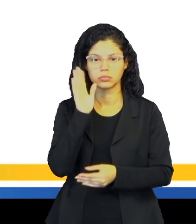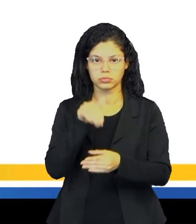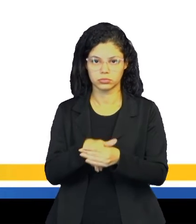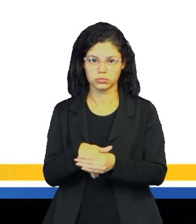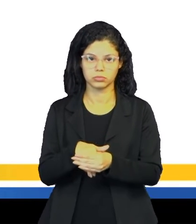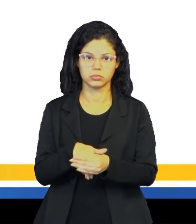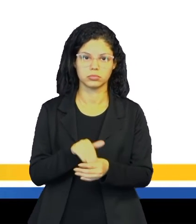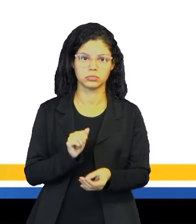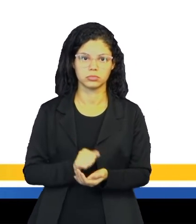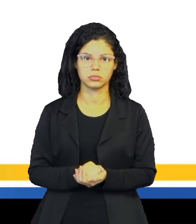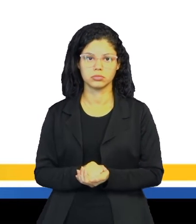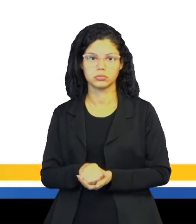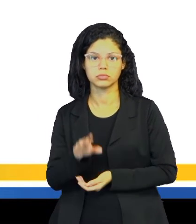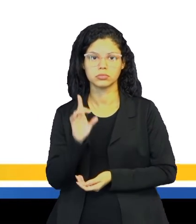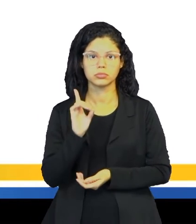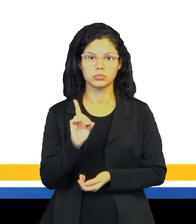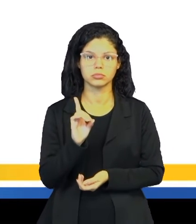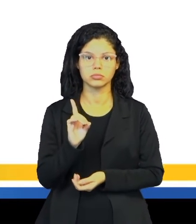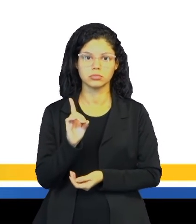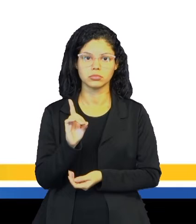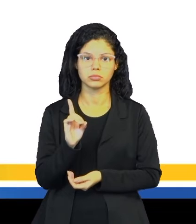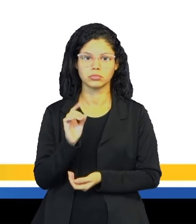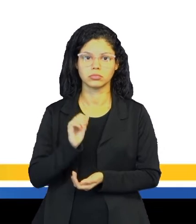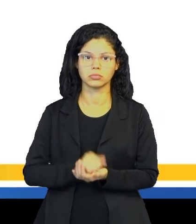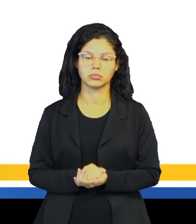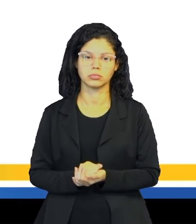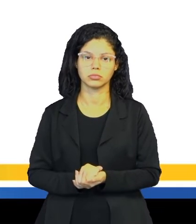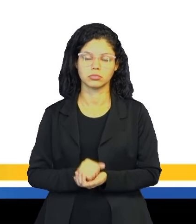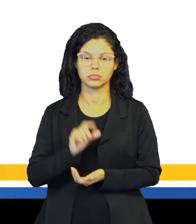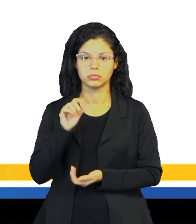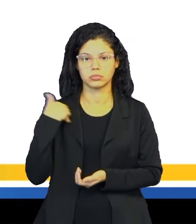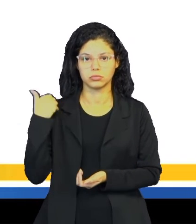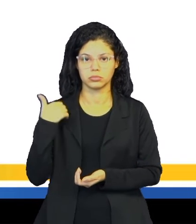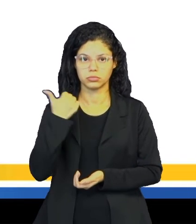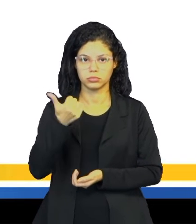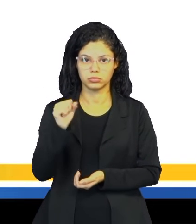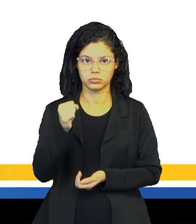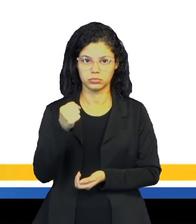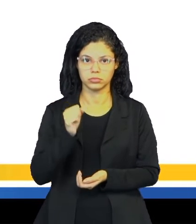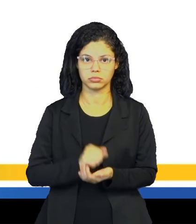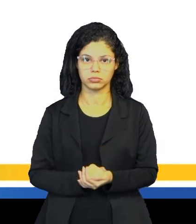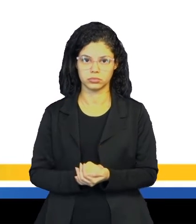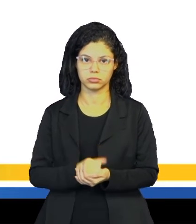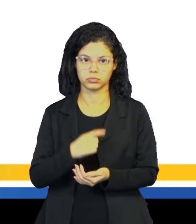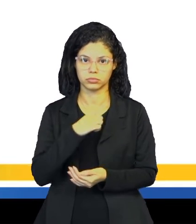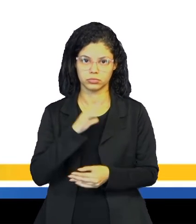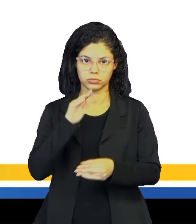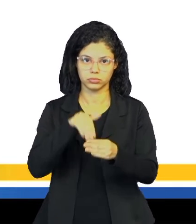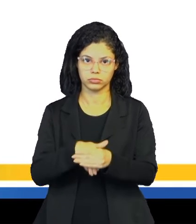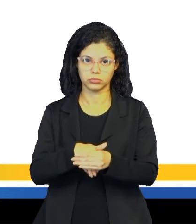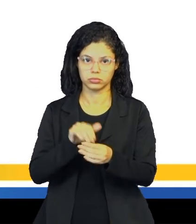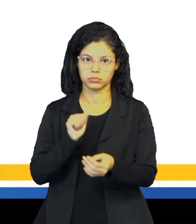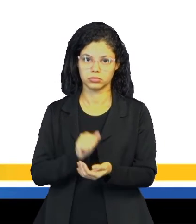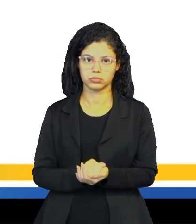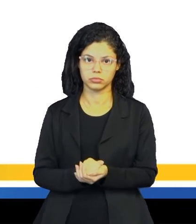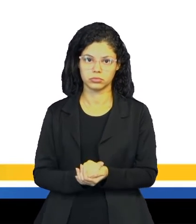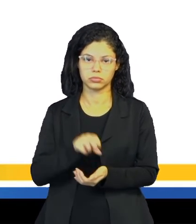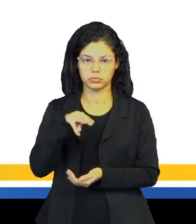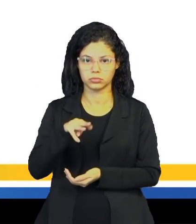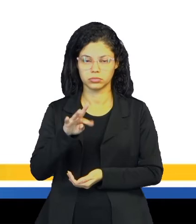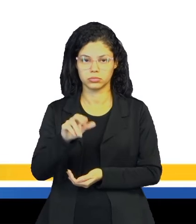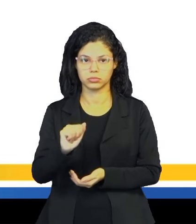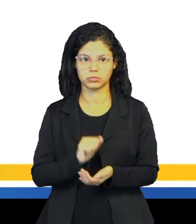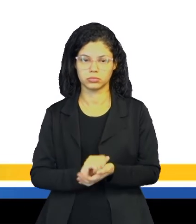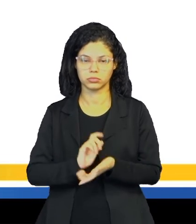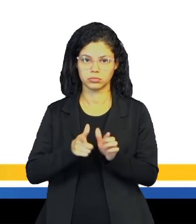da eleição. Letra D, dos menores de 18 anos, né, que deixem de votar estarão sujeitos à multa.